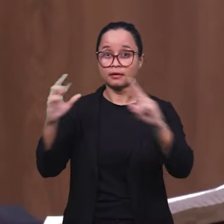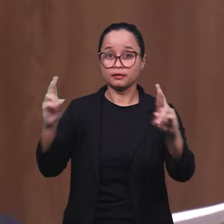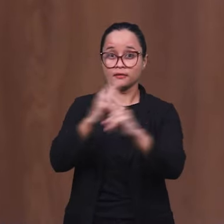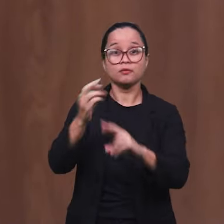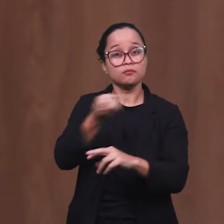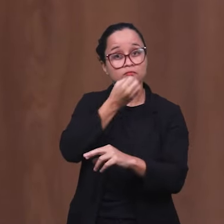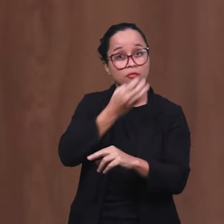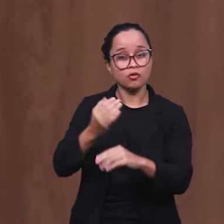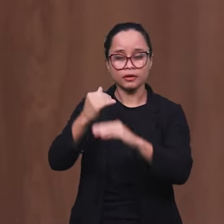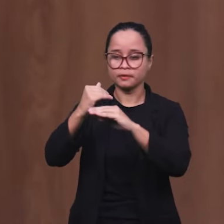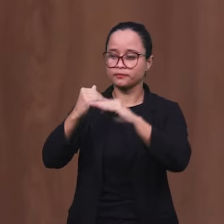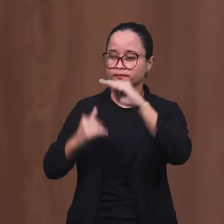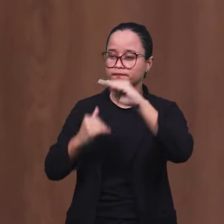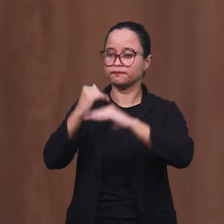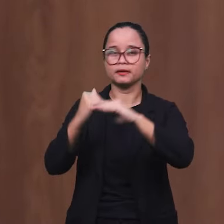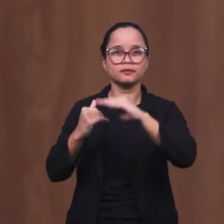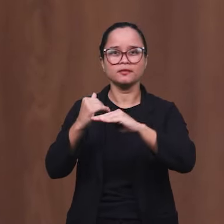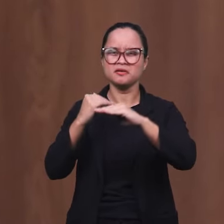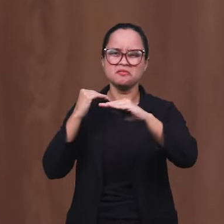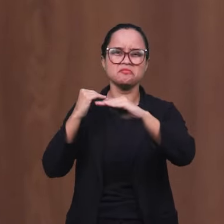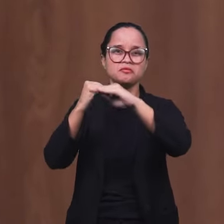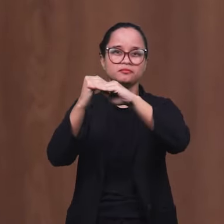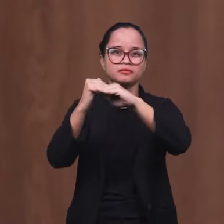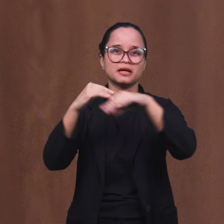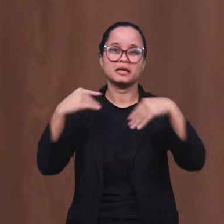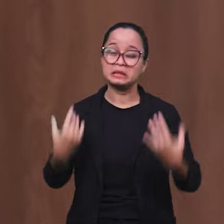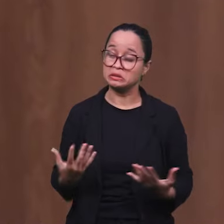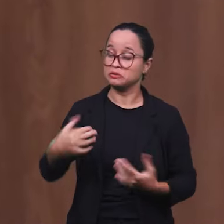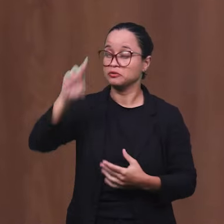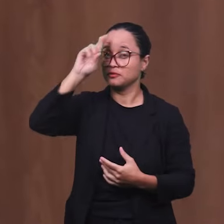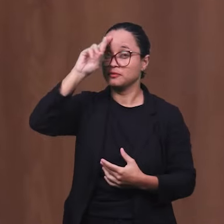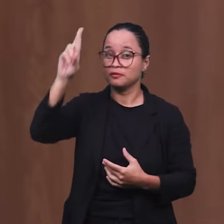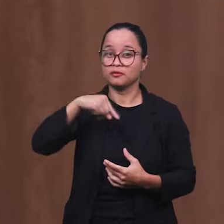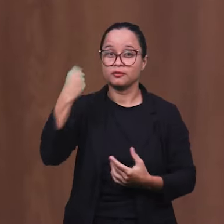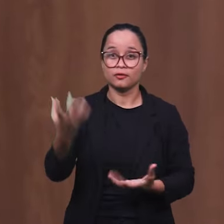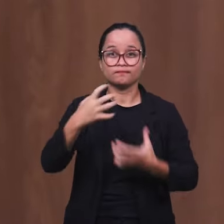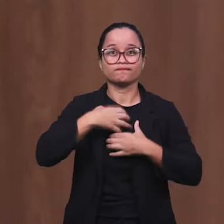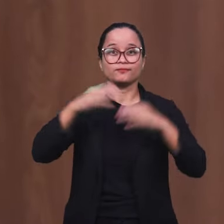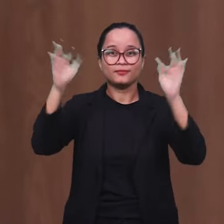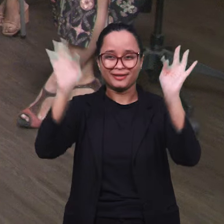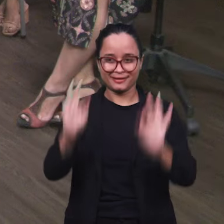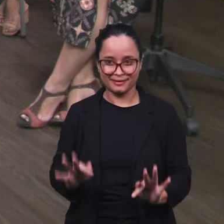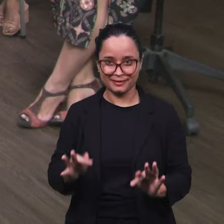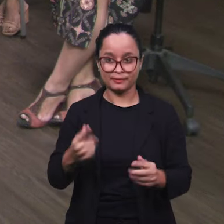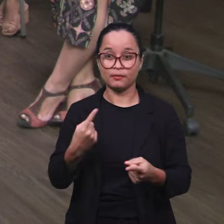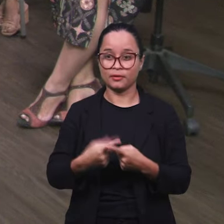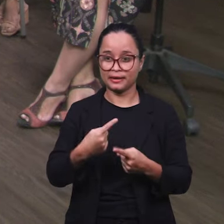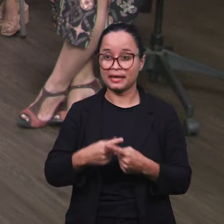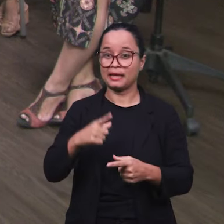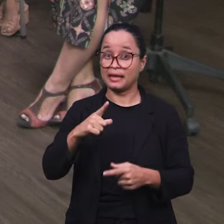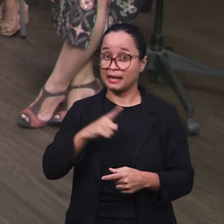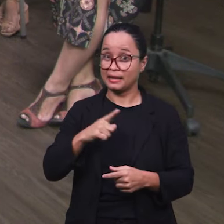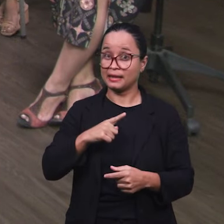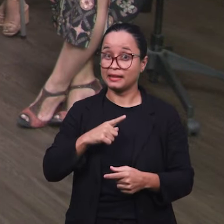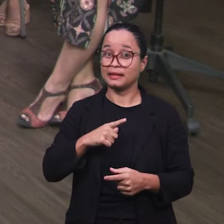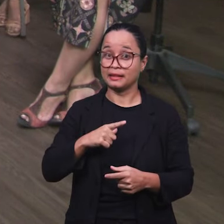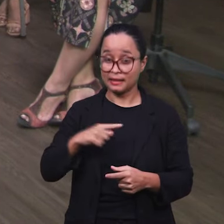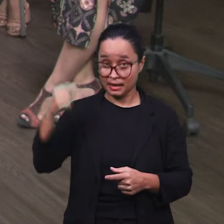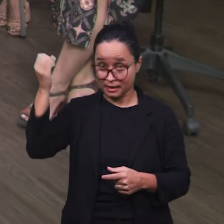essa submissão. Então, no Senhor, nós somos felizes. Glória a Deus. O Senhor tem a melhor direção para nós.